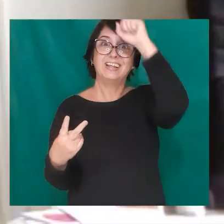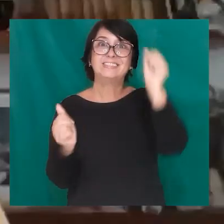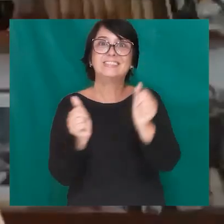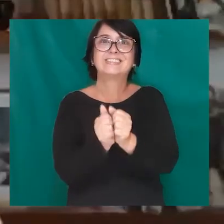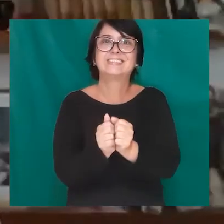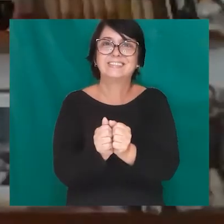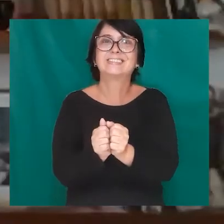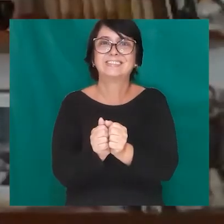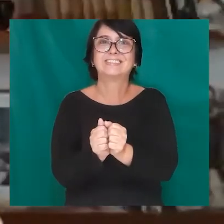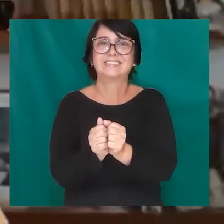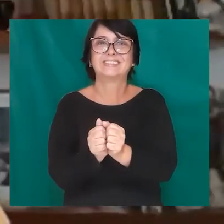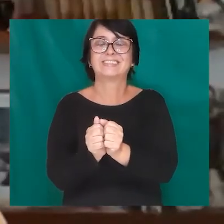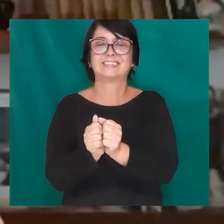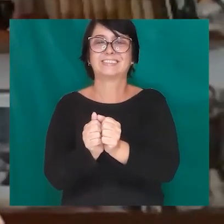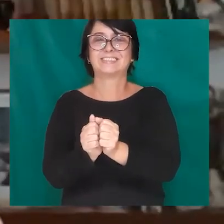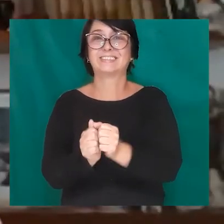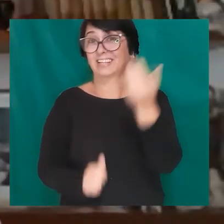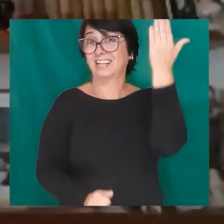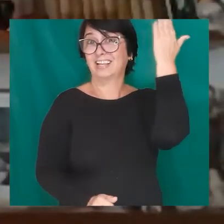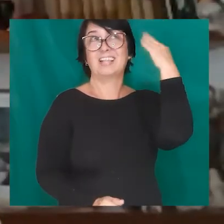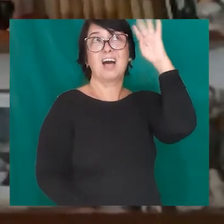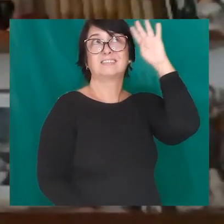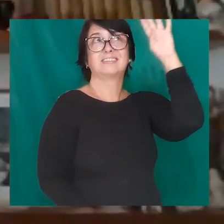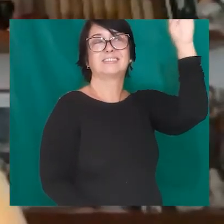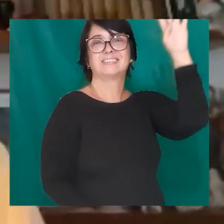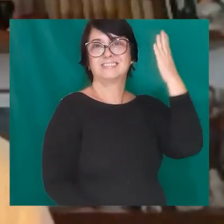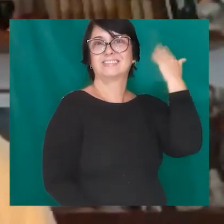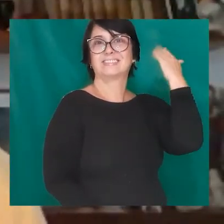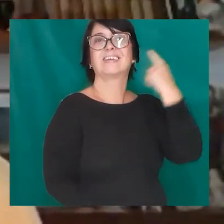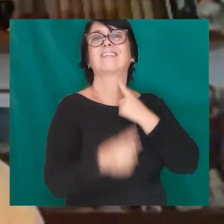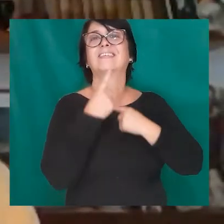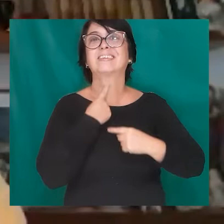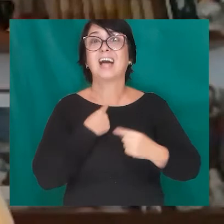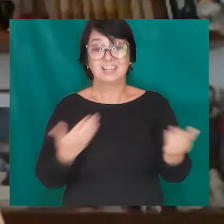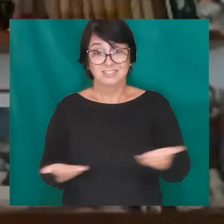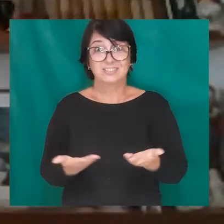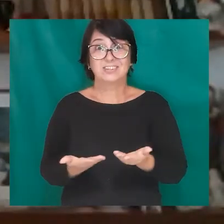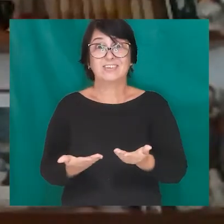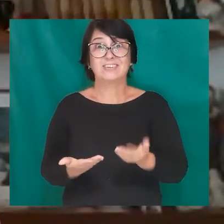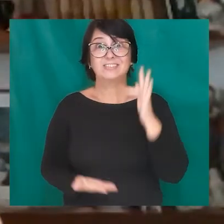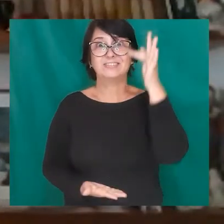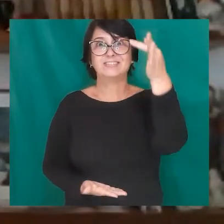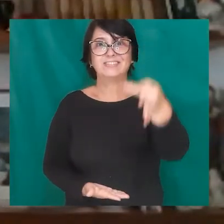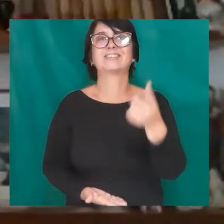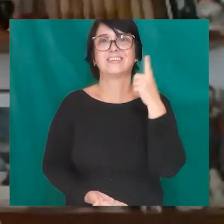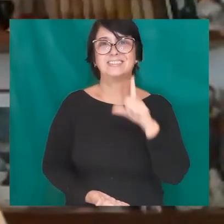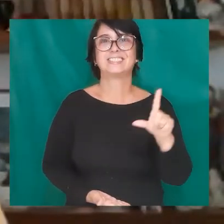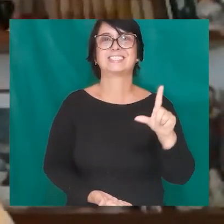está falando, né? Às vezes a pessoa deixou isso guardado lá, essa vontade de aprender, e só agora que está tendo acesso a